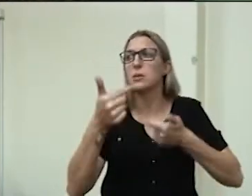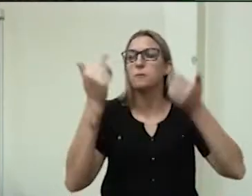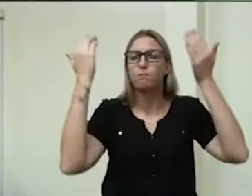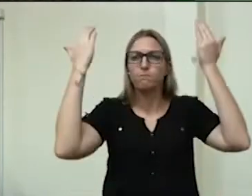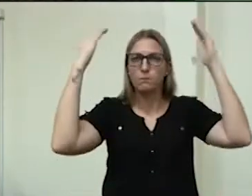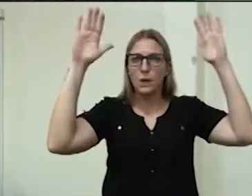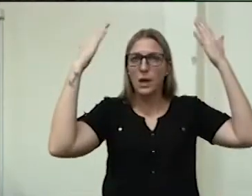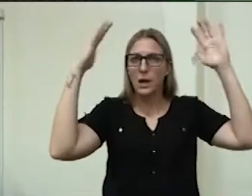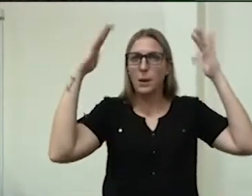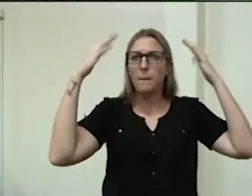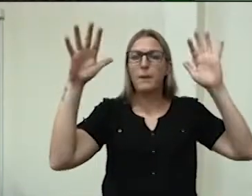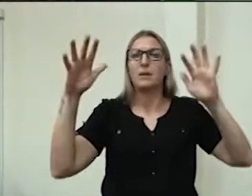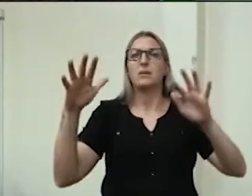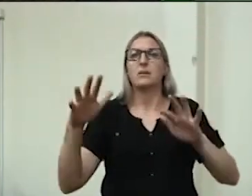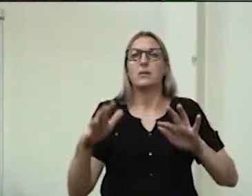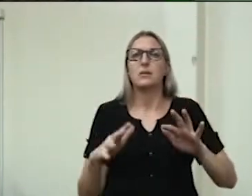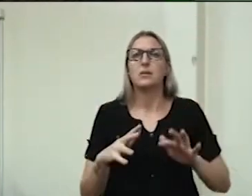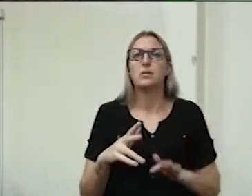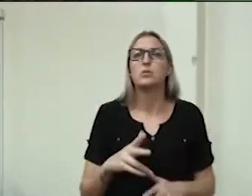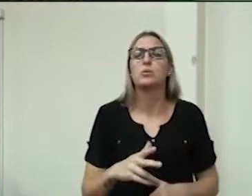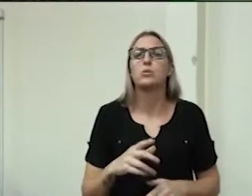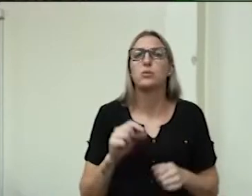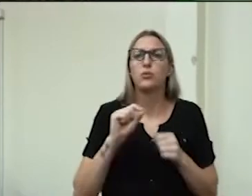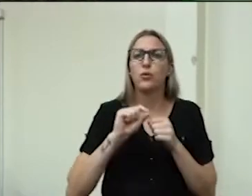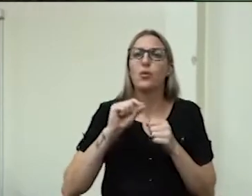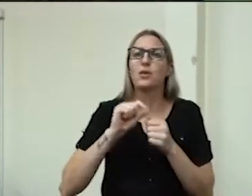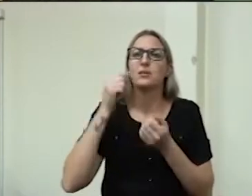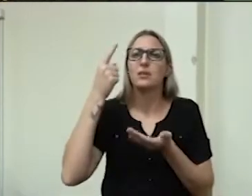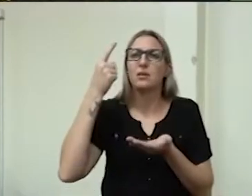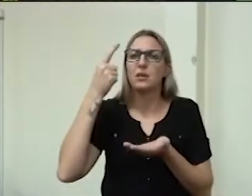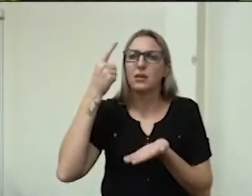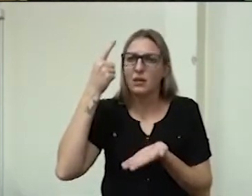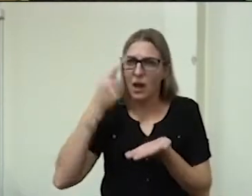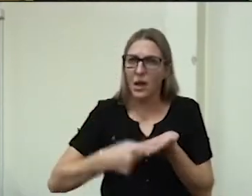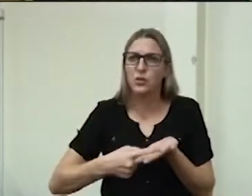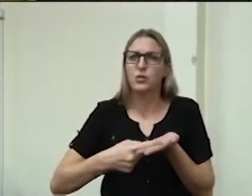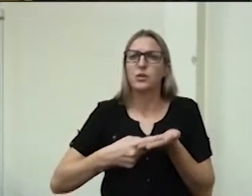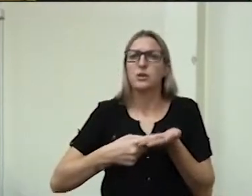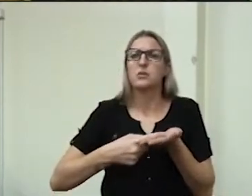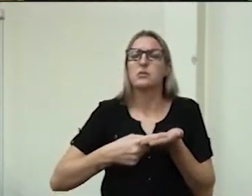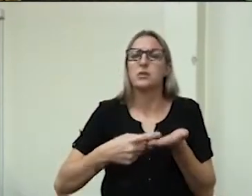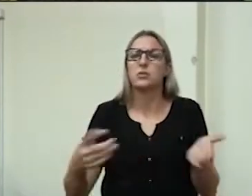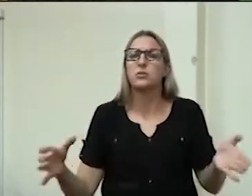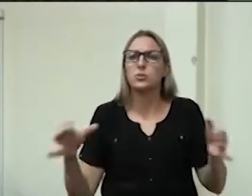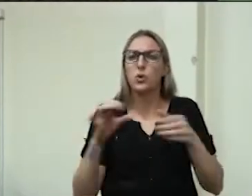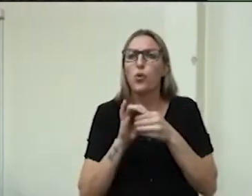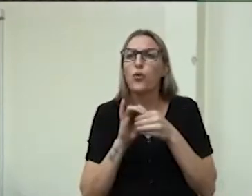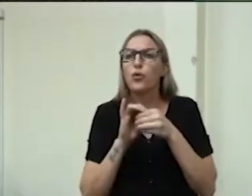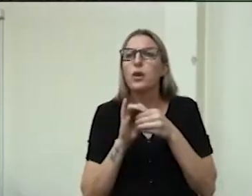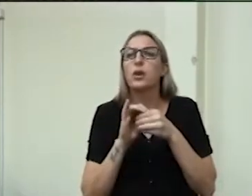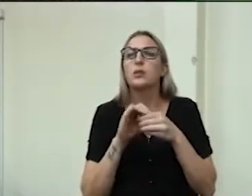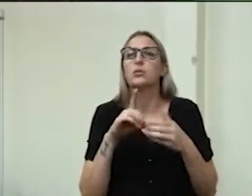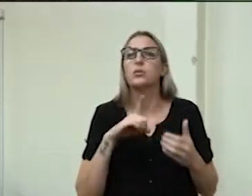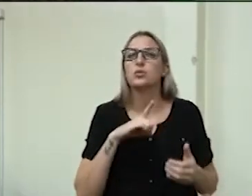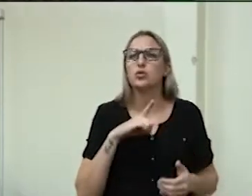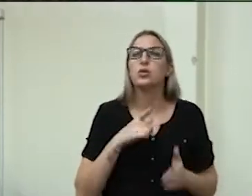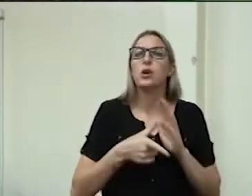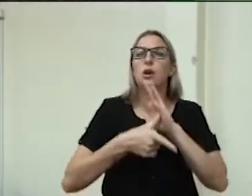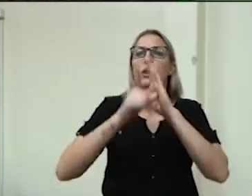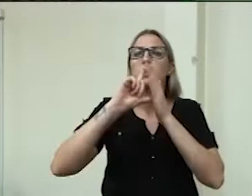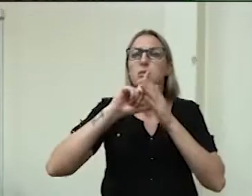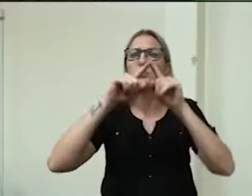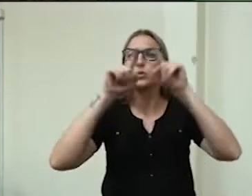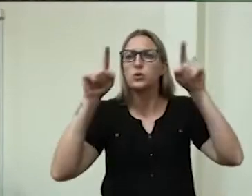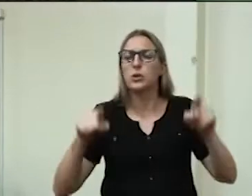Público Municipal por fazer a ratificação desse convênio, que assim já existia também, para que os funcionários